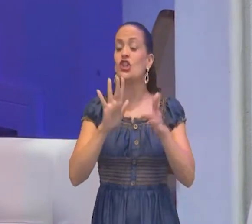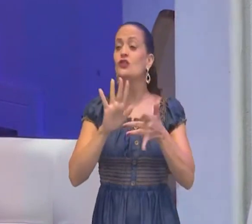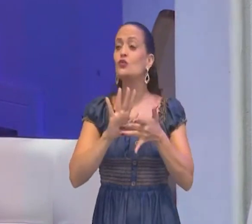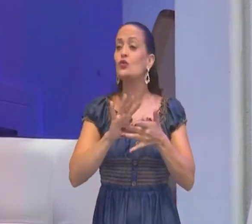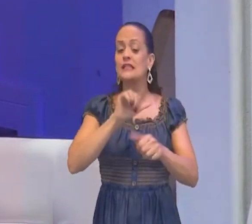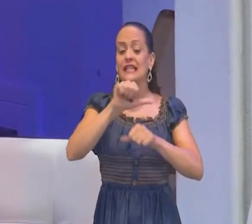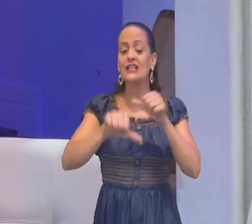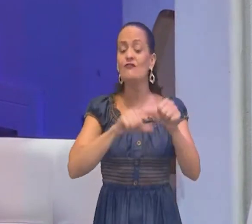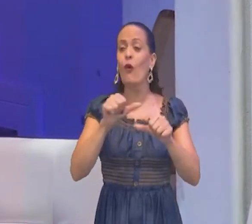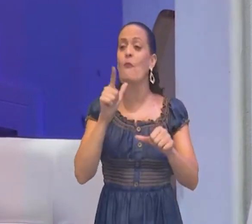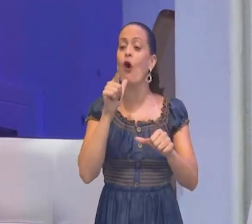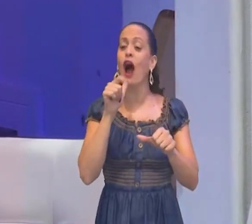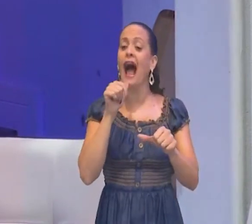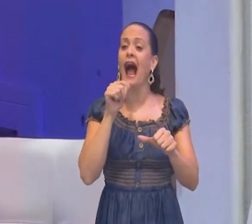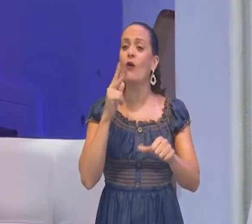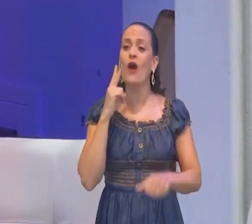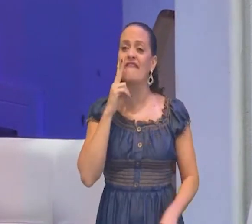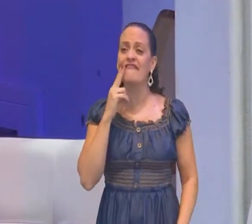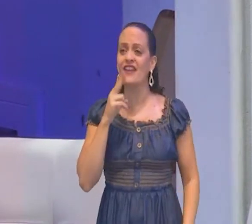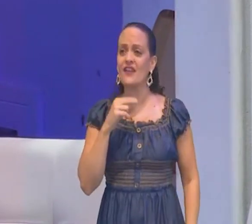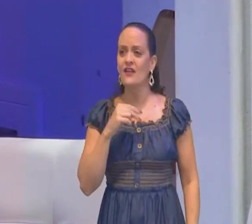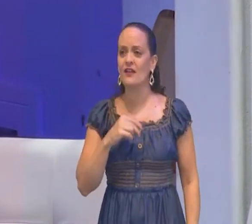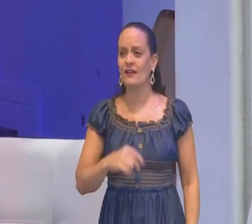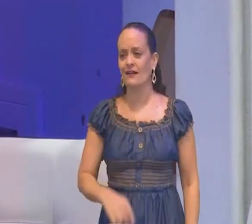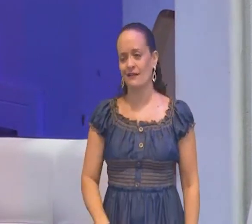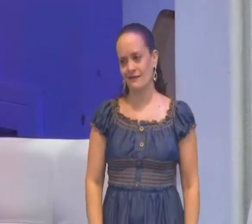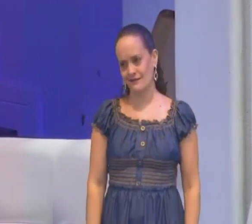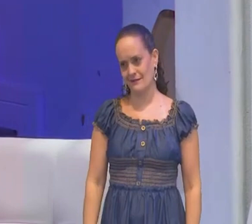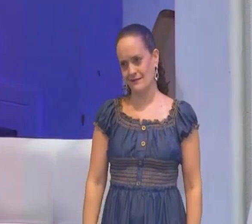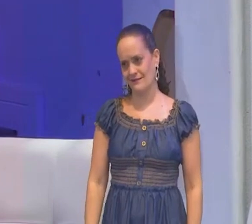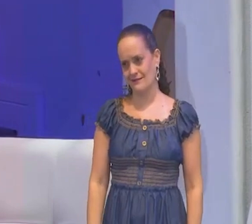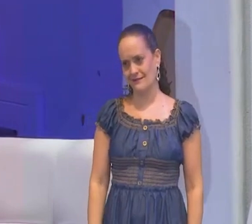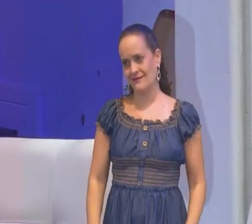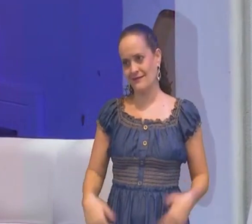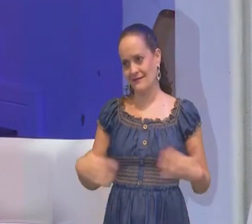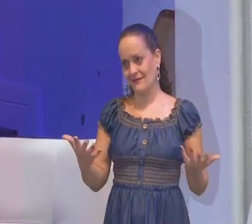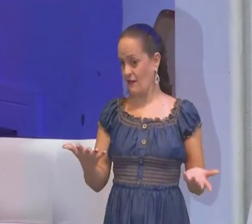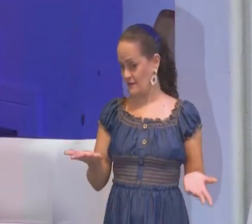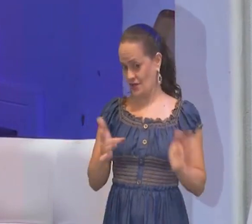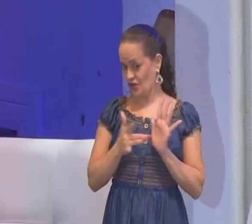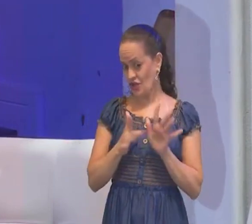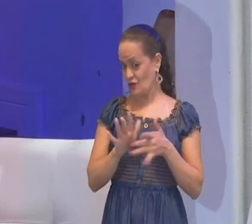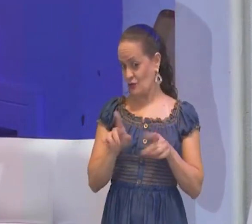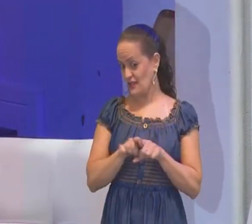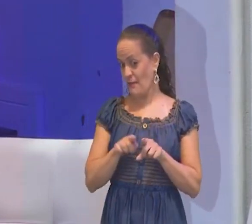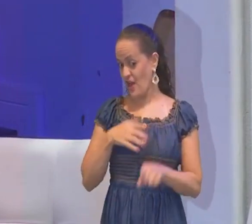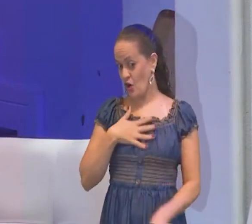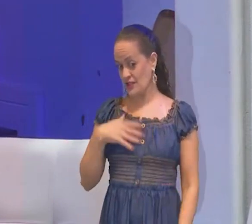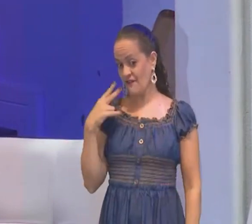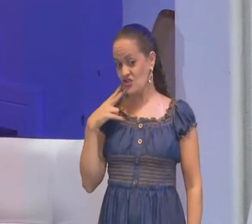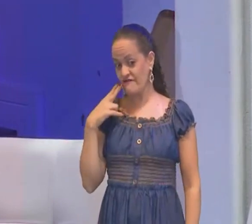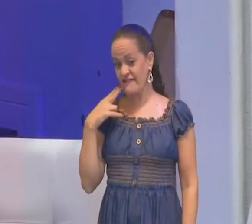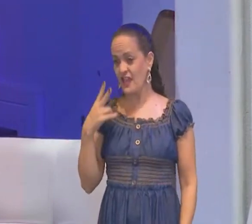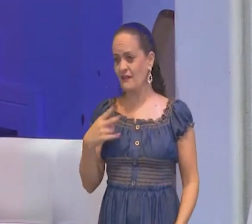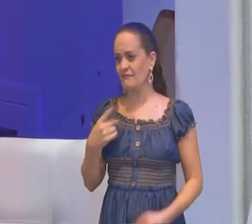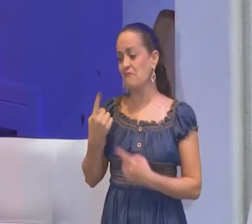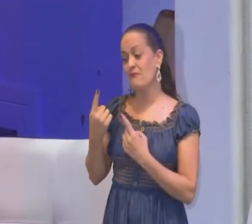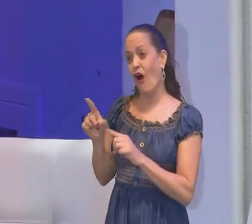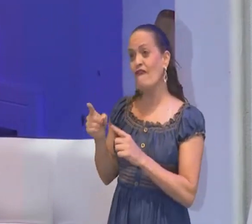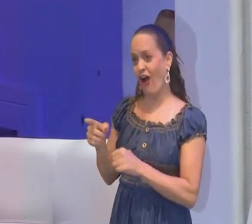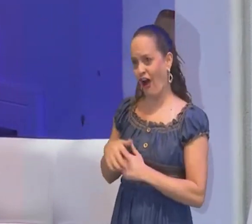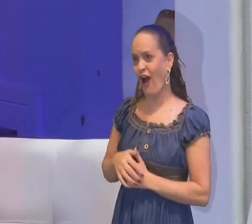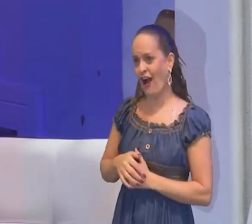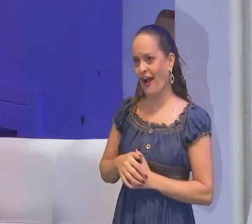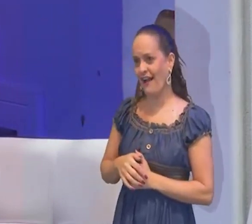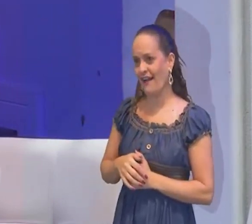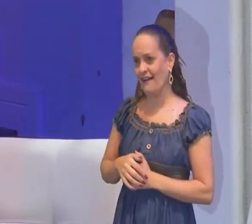vinho? Você não sabia disso? Jesus gostava de uma bebidazinha também, disse assim para provocar o homem. Diante